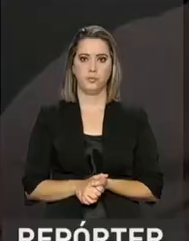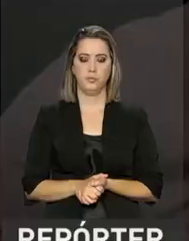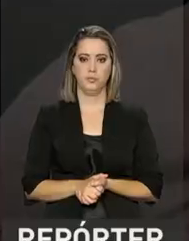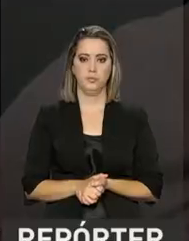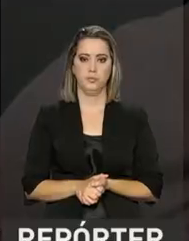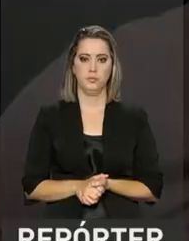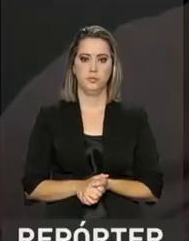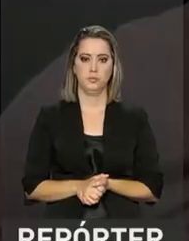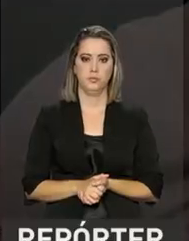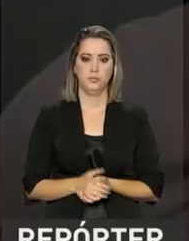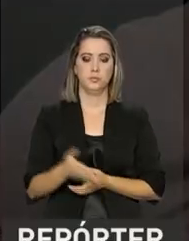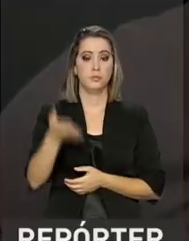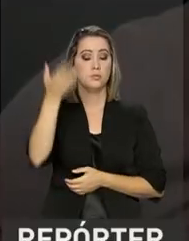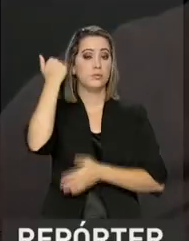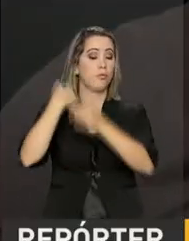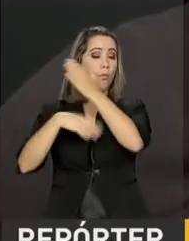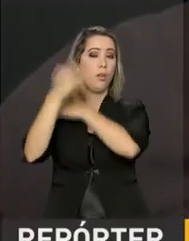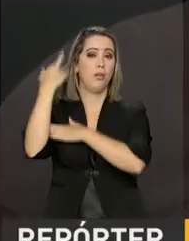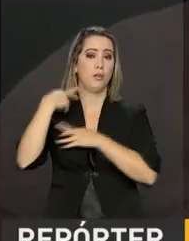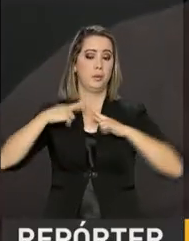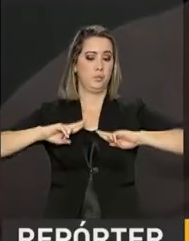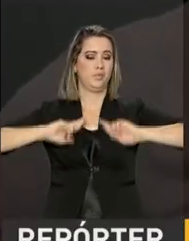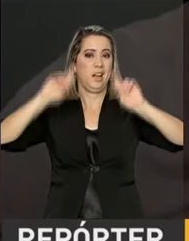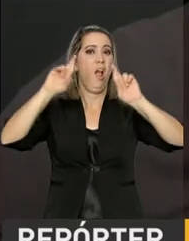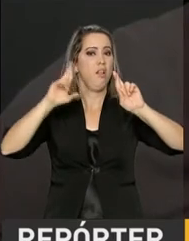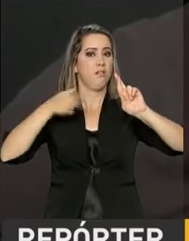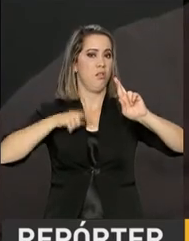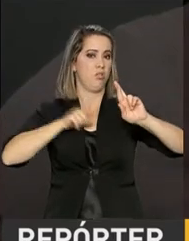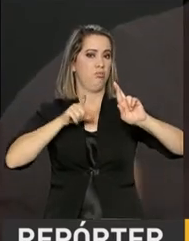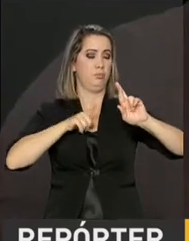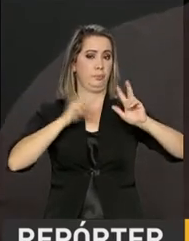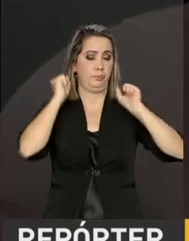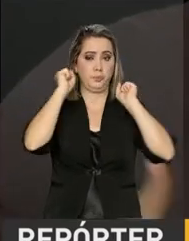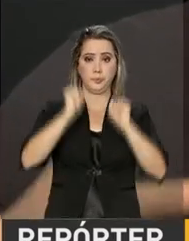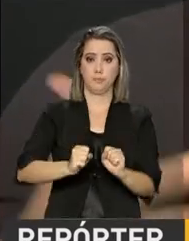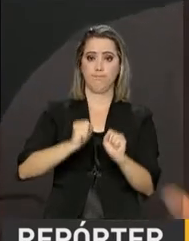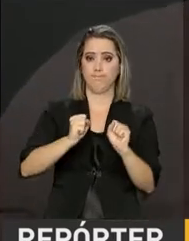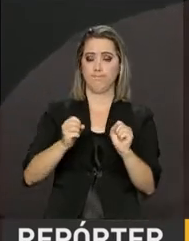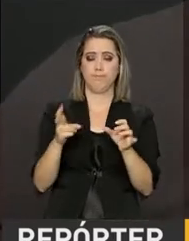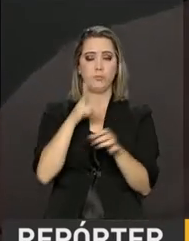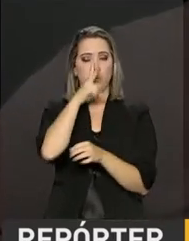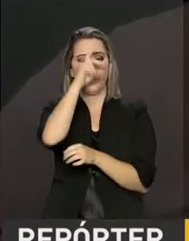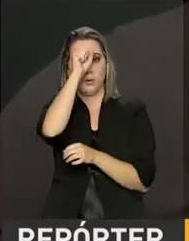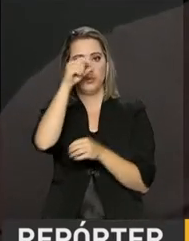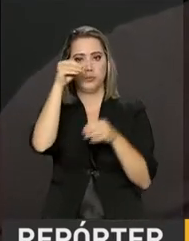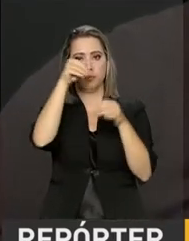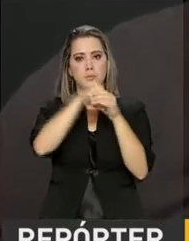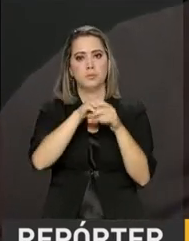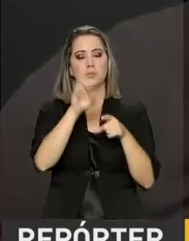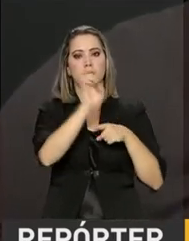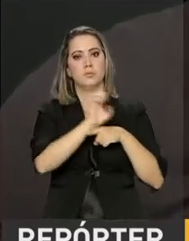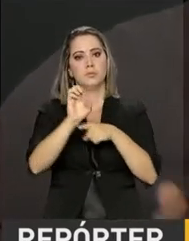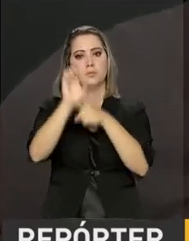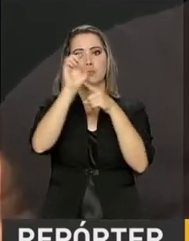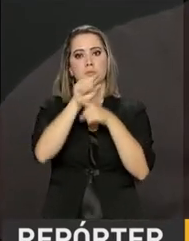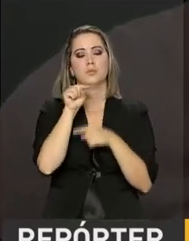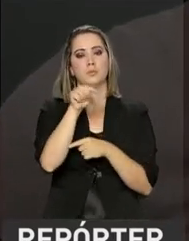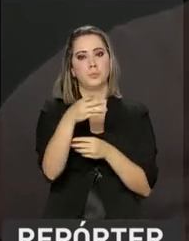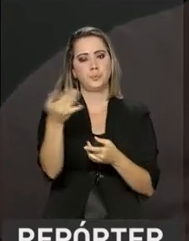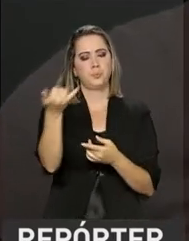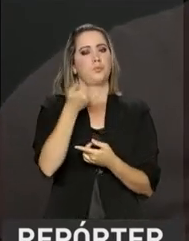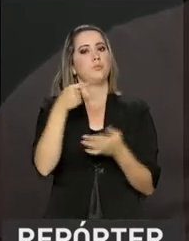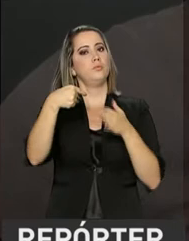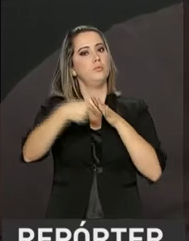Na época, a religião tinha esse poder muito forte diante do Estado, da sociedade. O Galileu vem